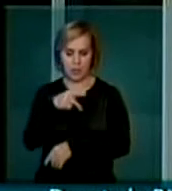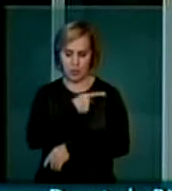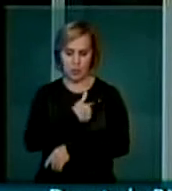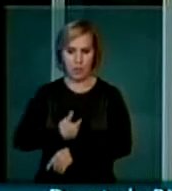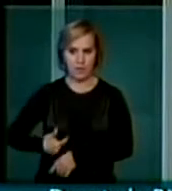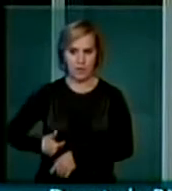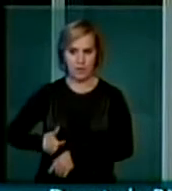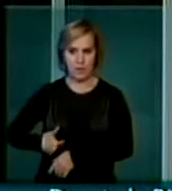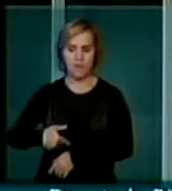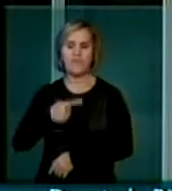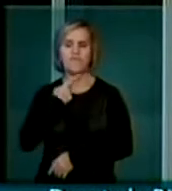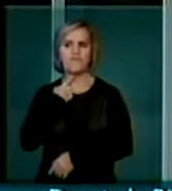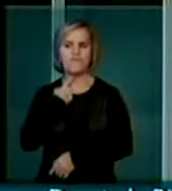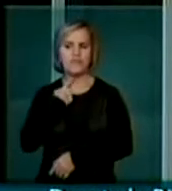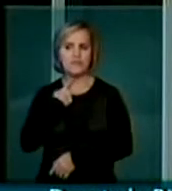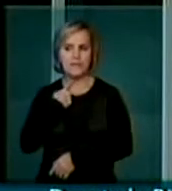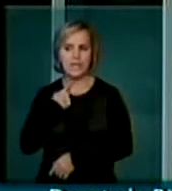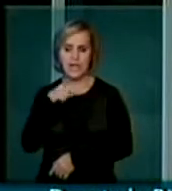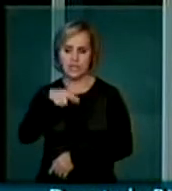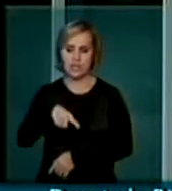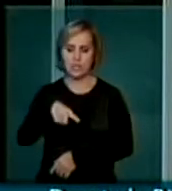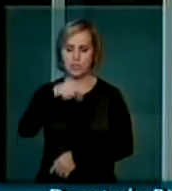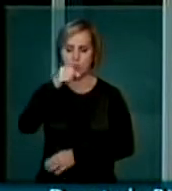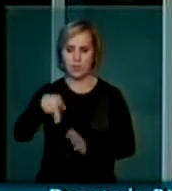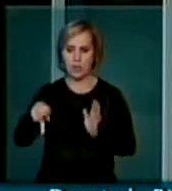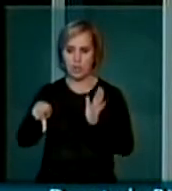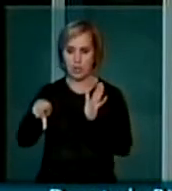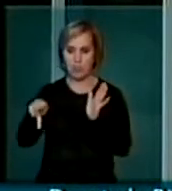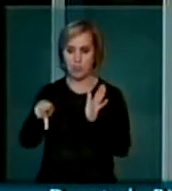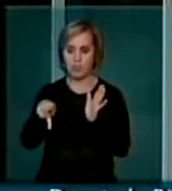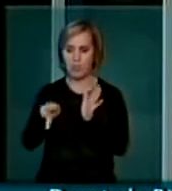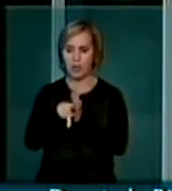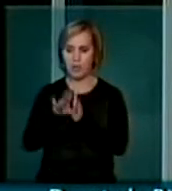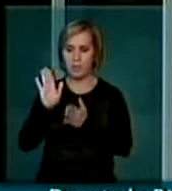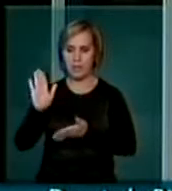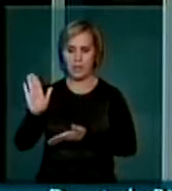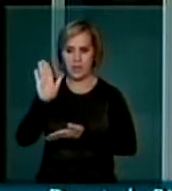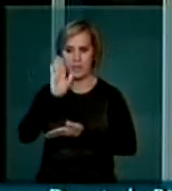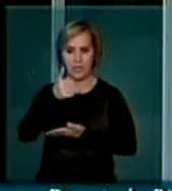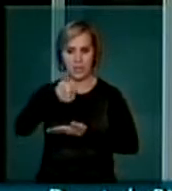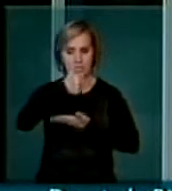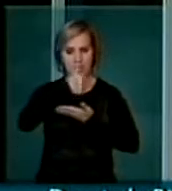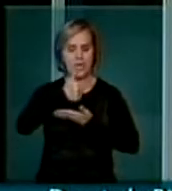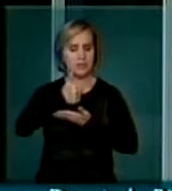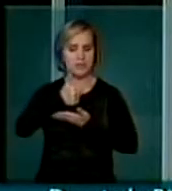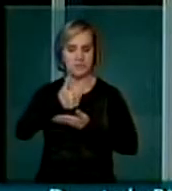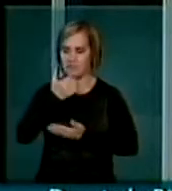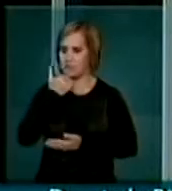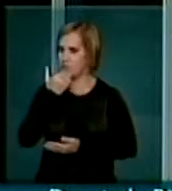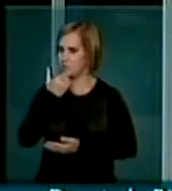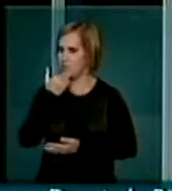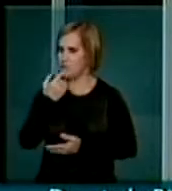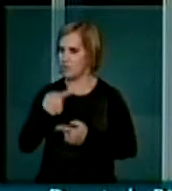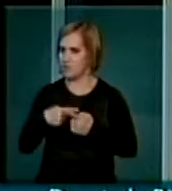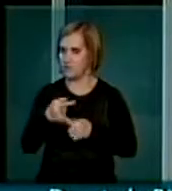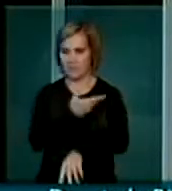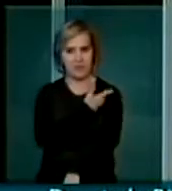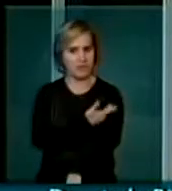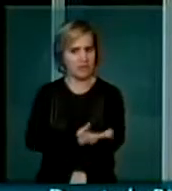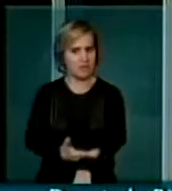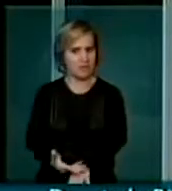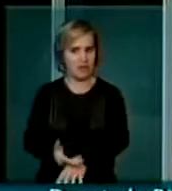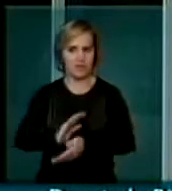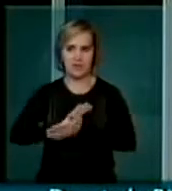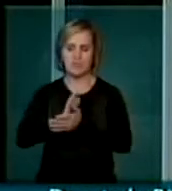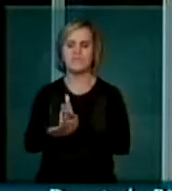candidatos. Os abusos que Lula vem cometendo para favorecer a ministra candidata seriam mais surpreendentes se essa prática não fosse